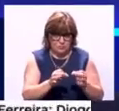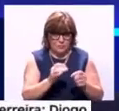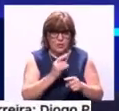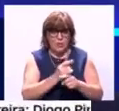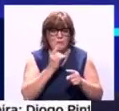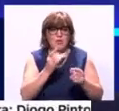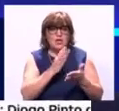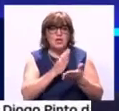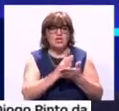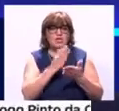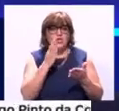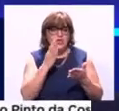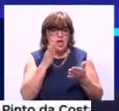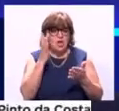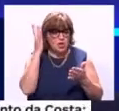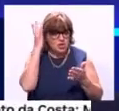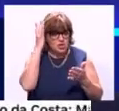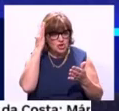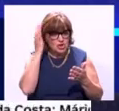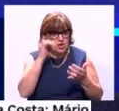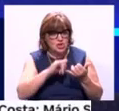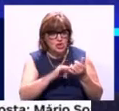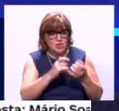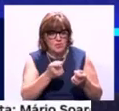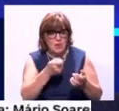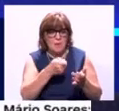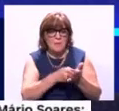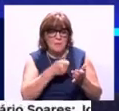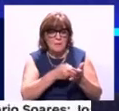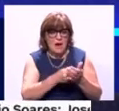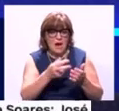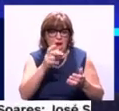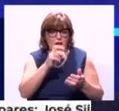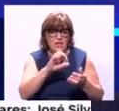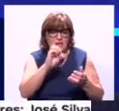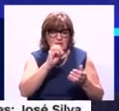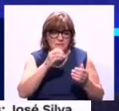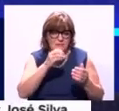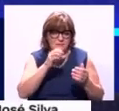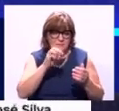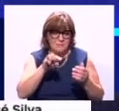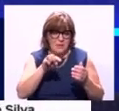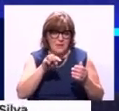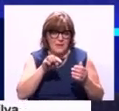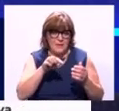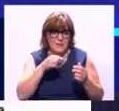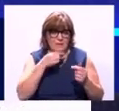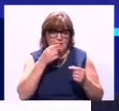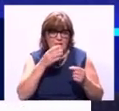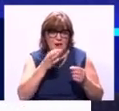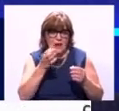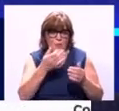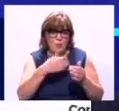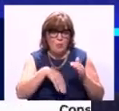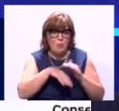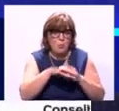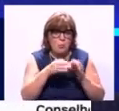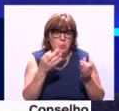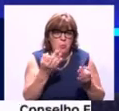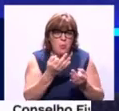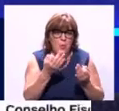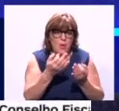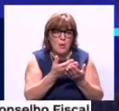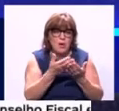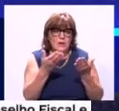porquê que tem só este número de sócios? E sabe, os pagantes andam à volta dos 80 e tal, 1000, 90 mil. Estamos a falar de Futebol Clube Porto.